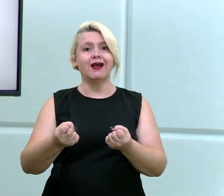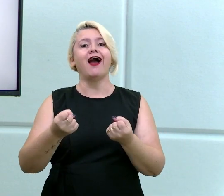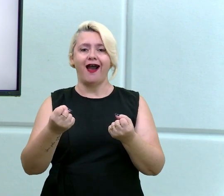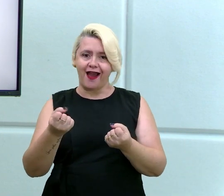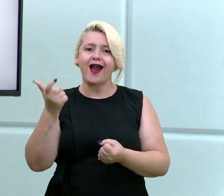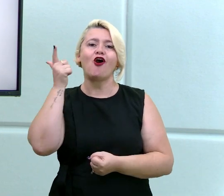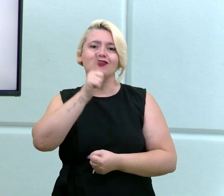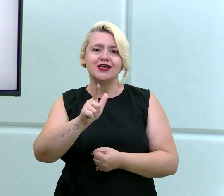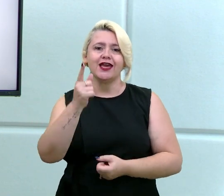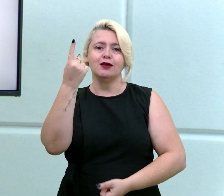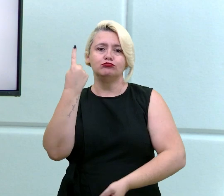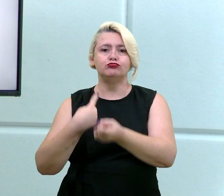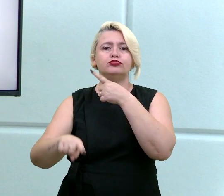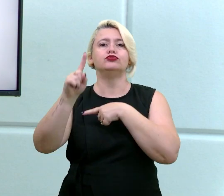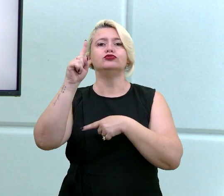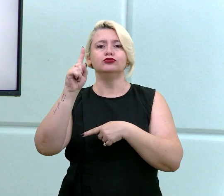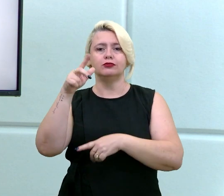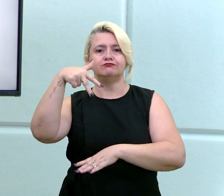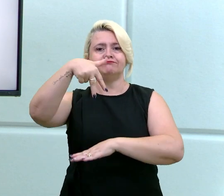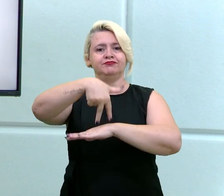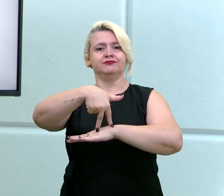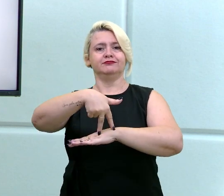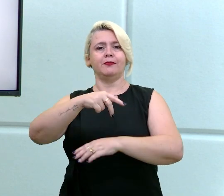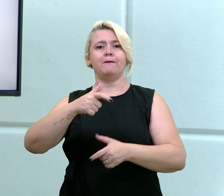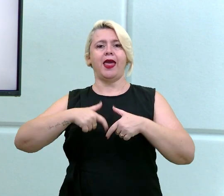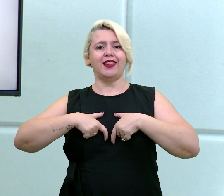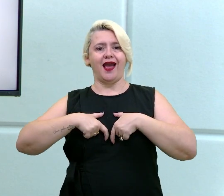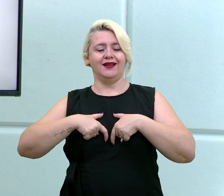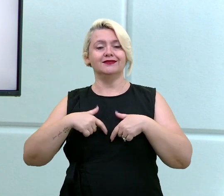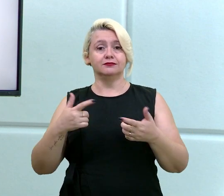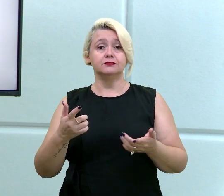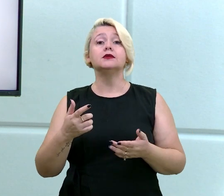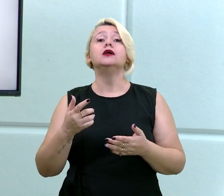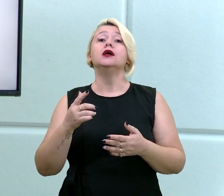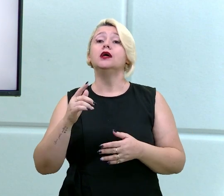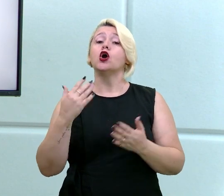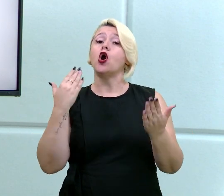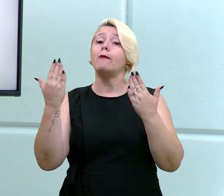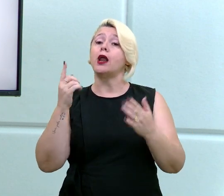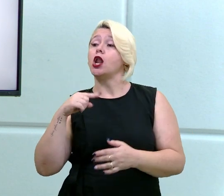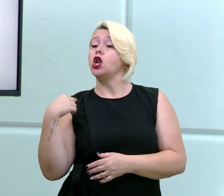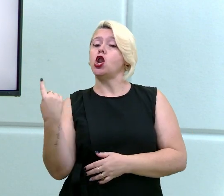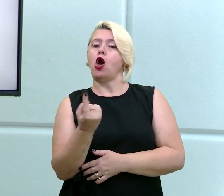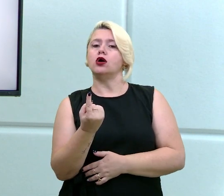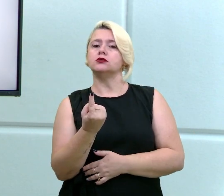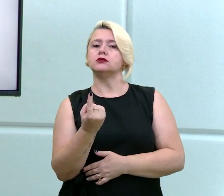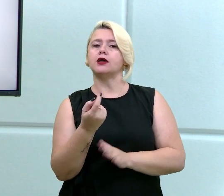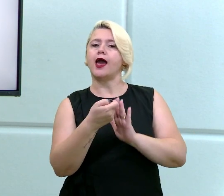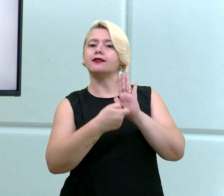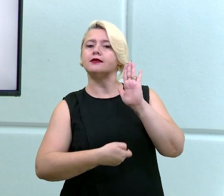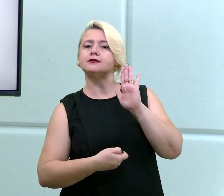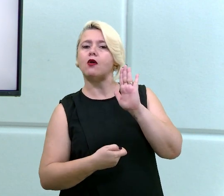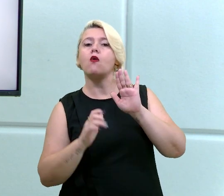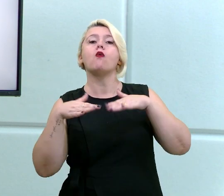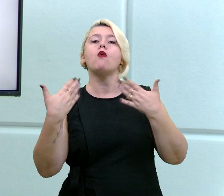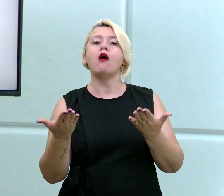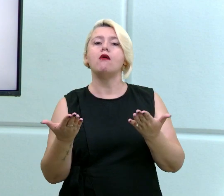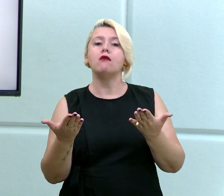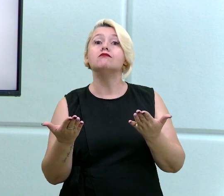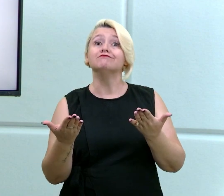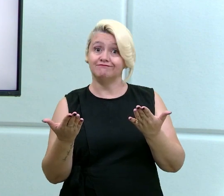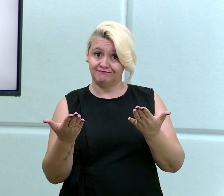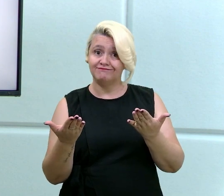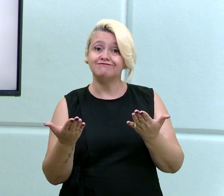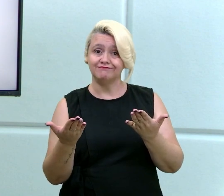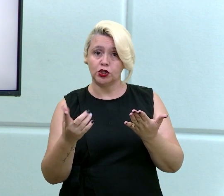sim, eles conseguem entregar aquele resultado final. E nós? Qual é o resultado final que nós vamos entregar? É uma